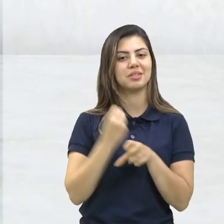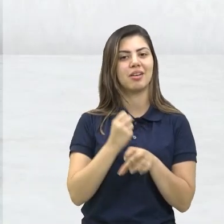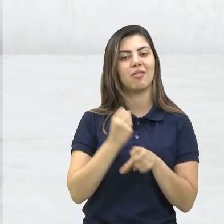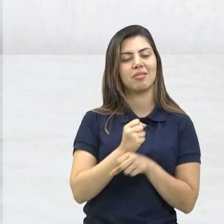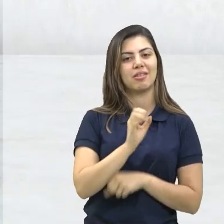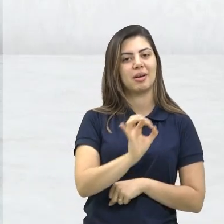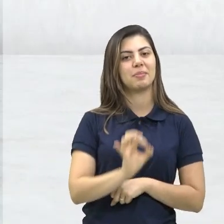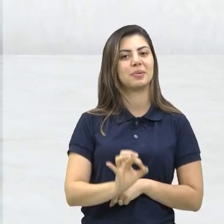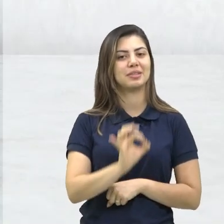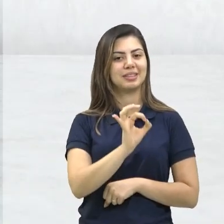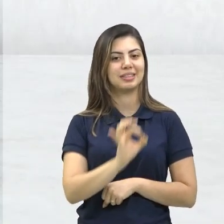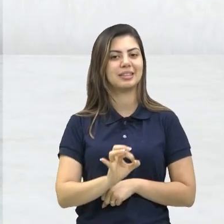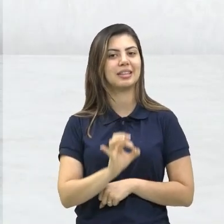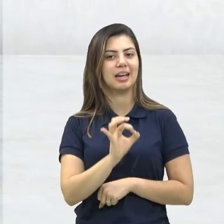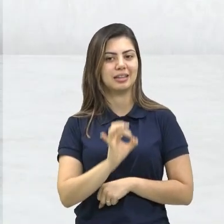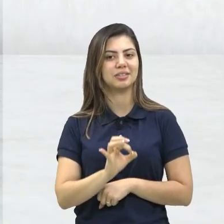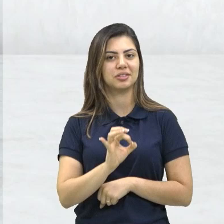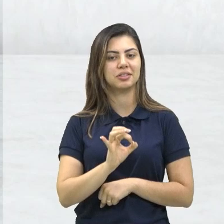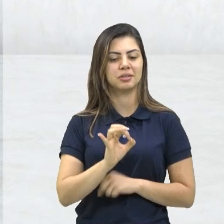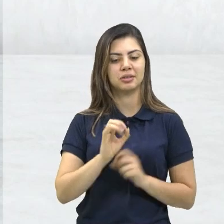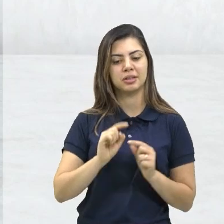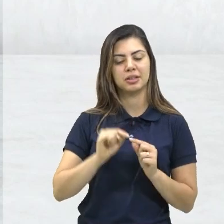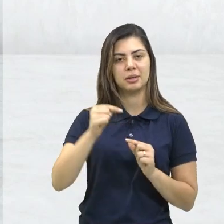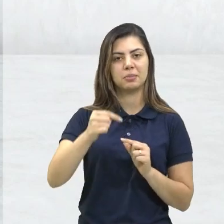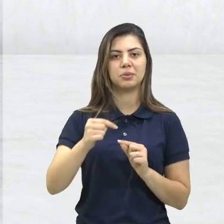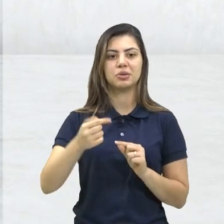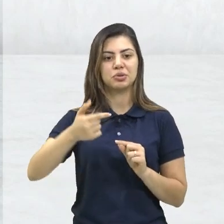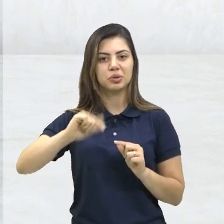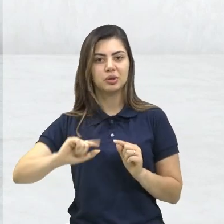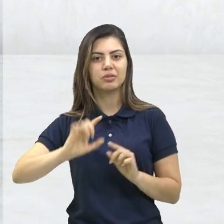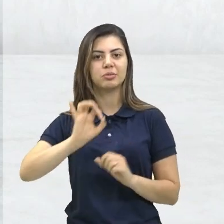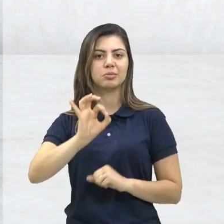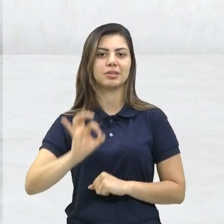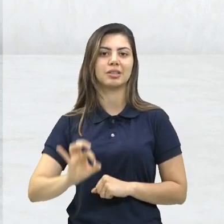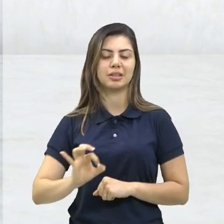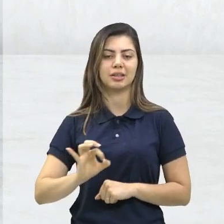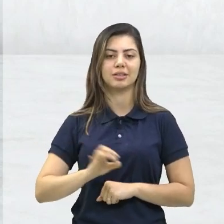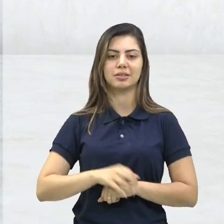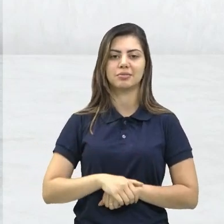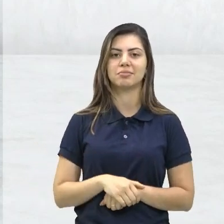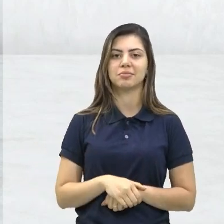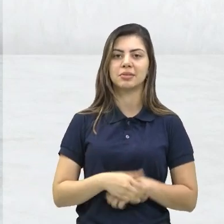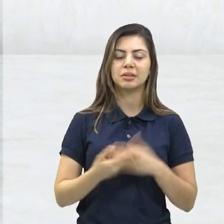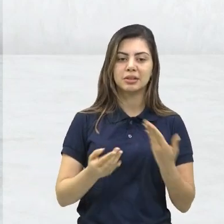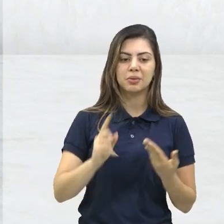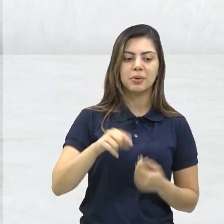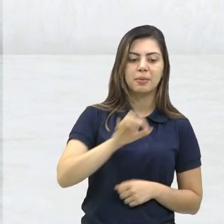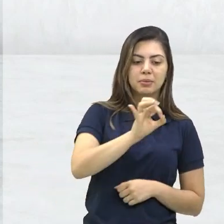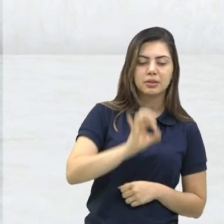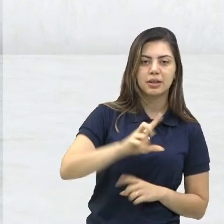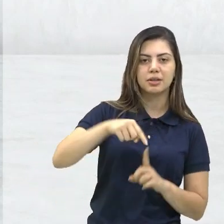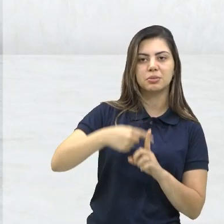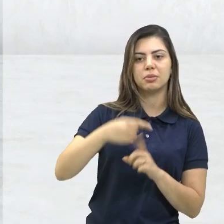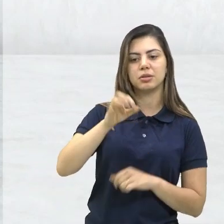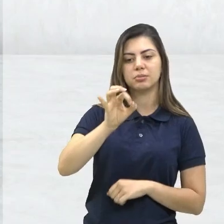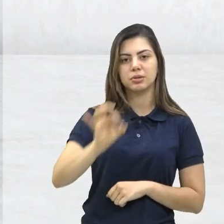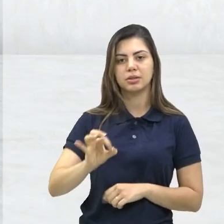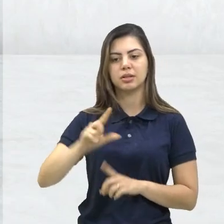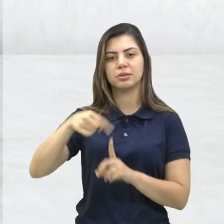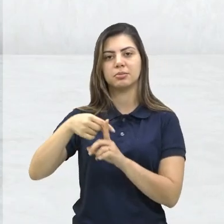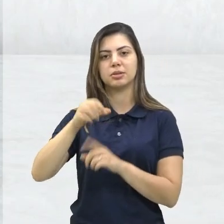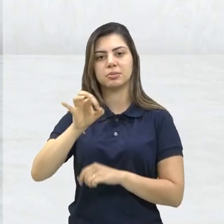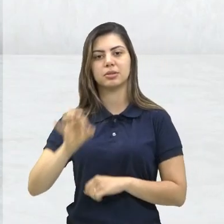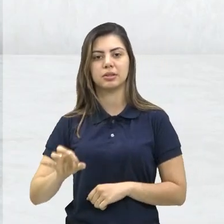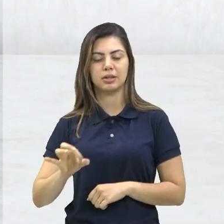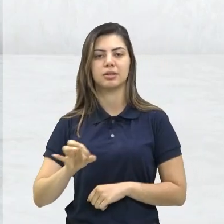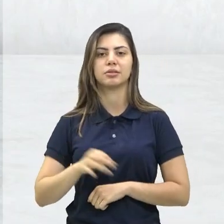né, de calcularmos aí o percentual sucessivos, aumentos sucessivos, que pode também valer para descontos